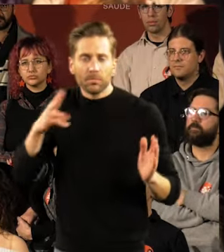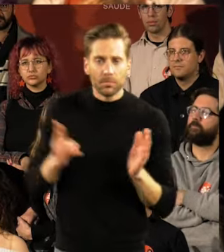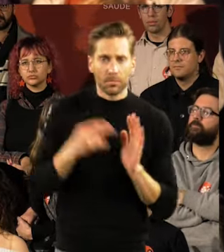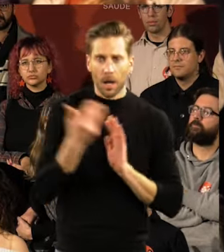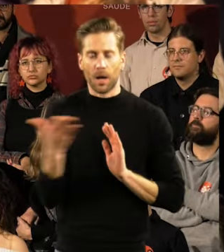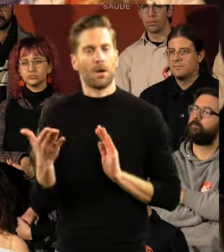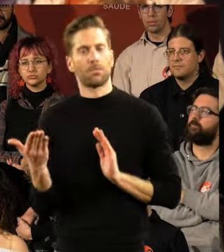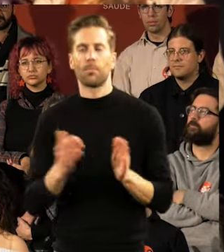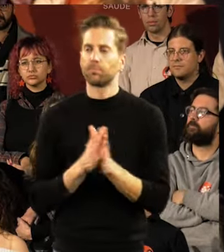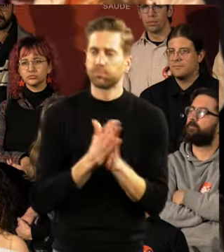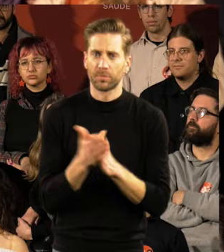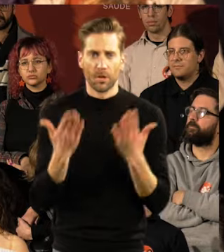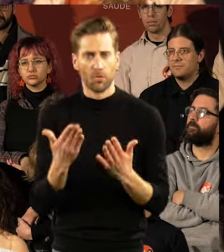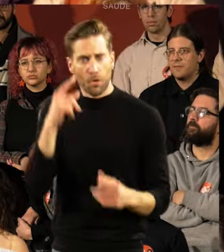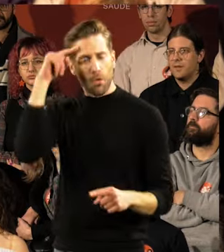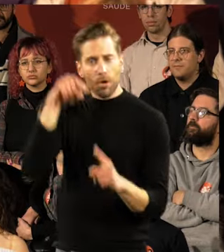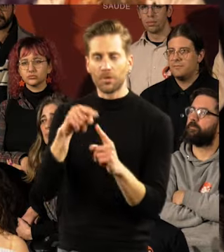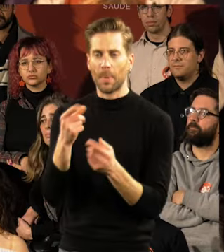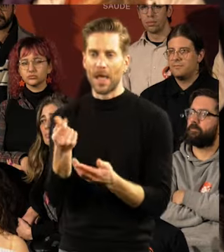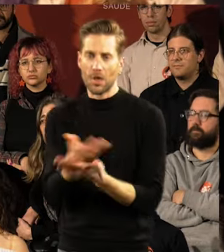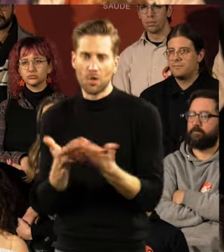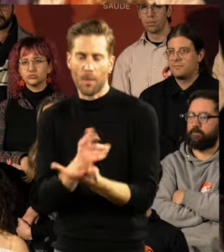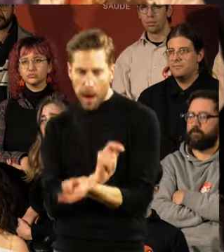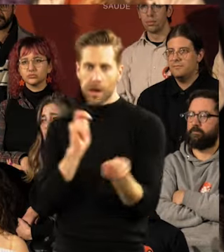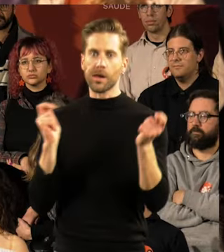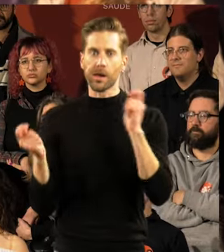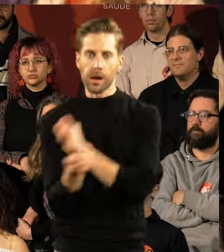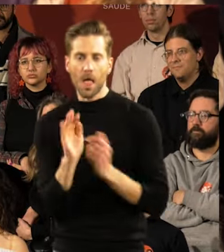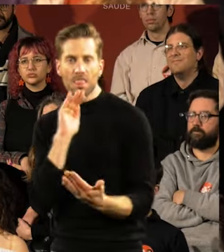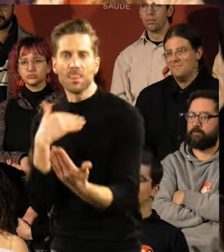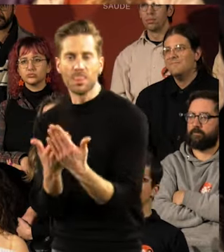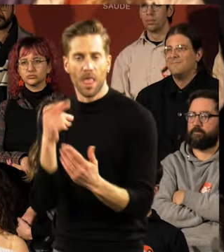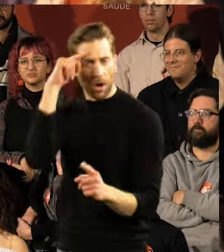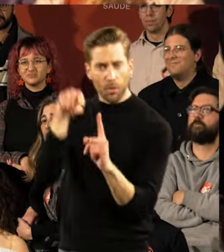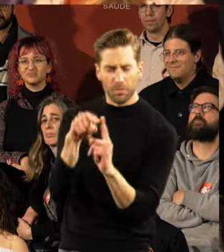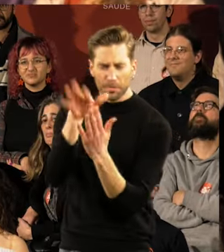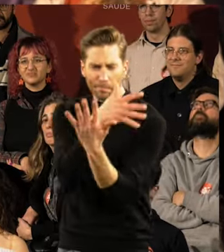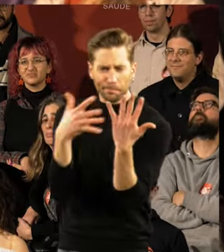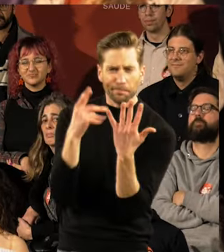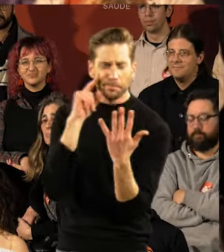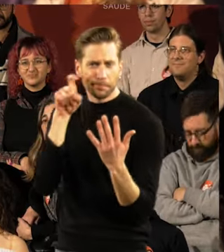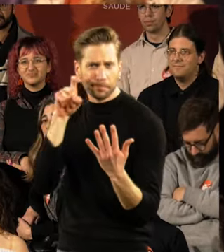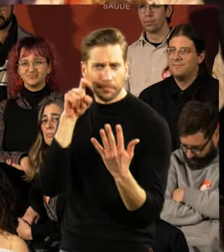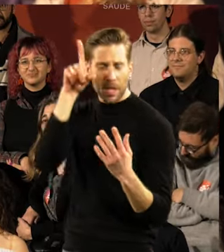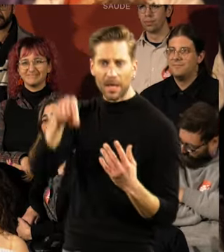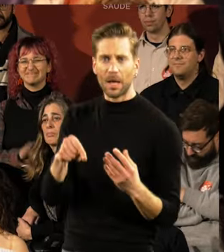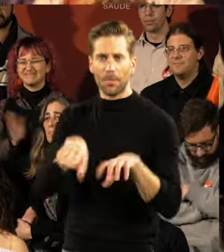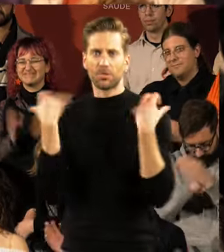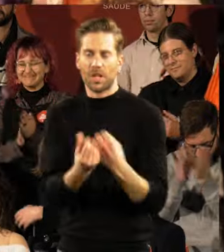grande oportunidade para uma transformação da nossa economia que garante uma planificação ecológica e uma resposta de justiça